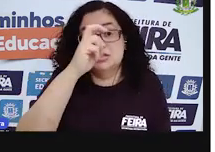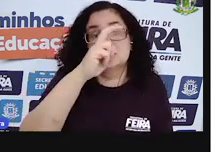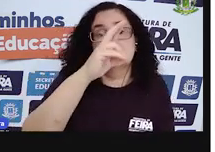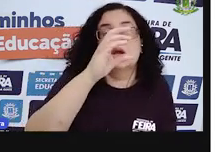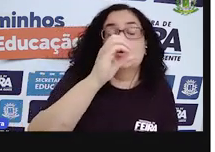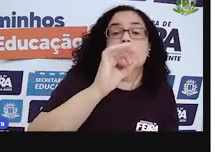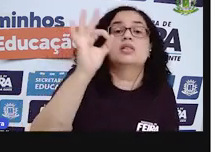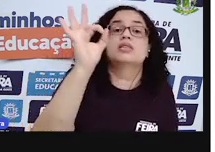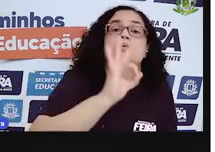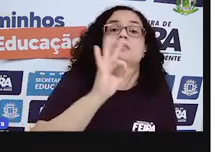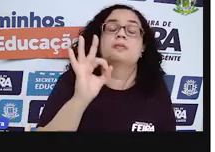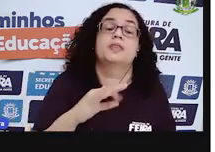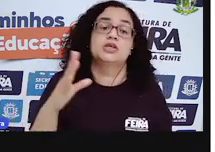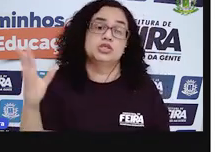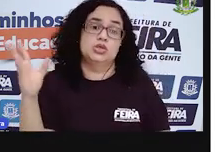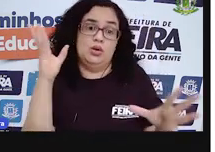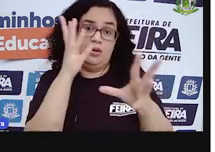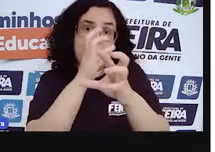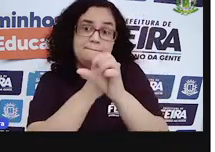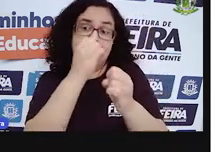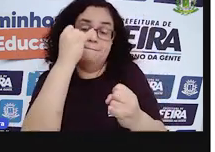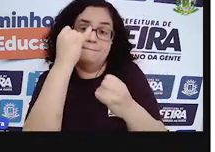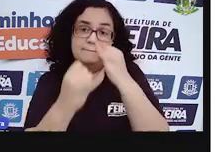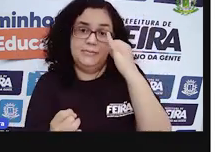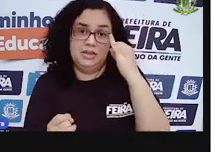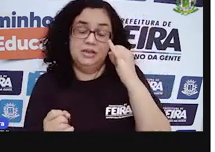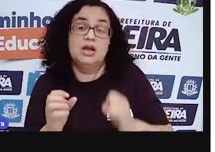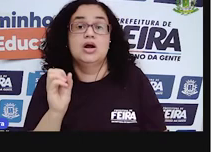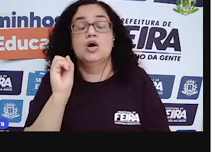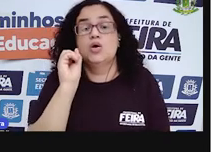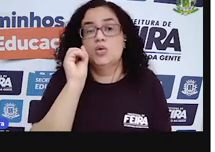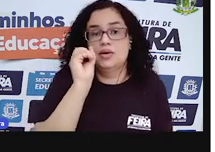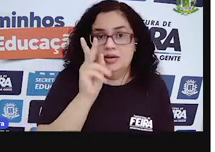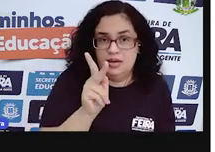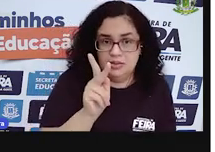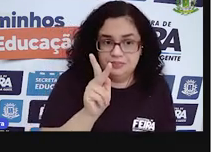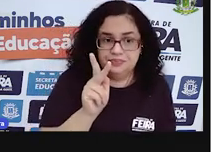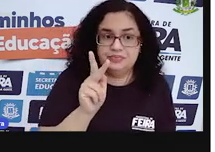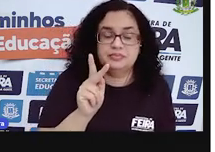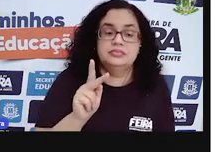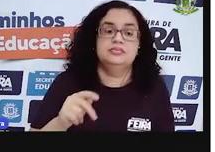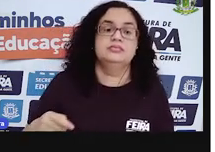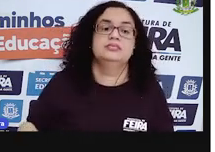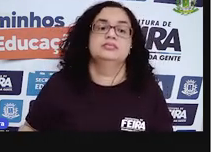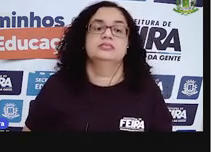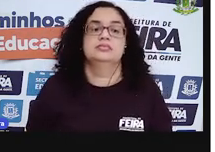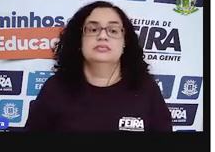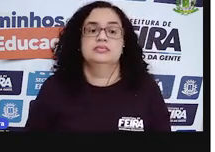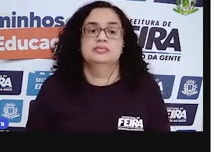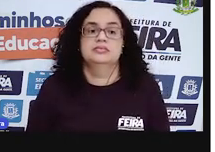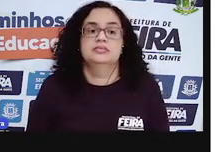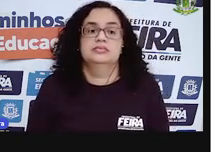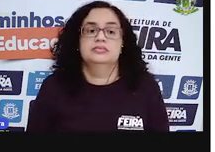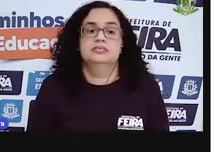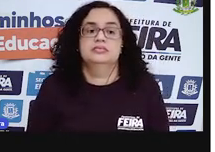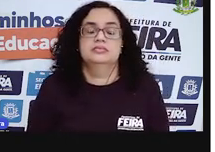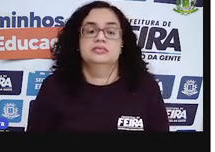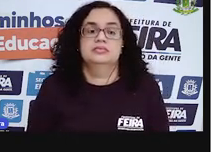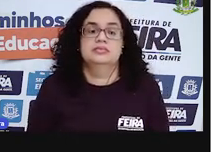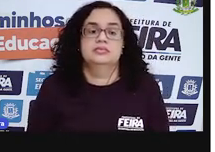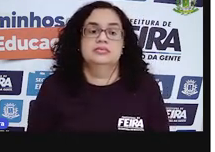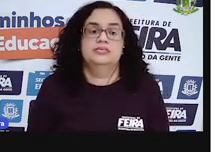cinquenta por cento de alguma coisa é só calcular metade dessa coisa tá bom bacana show de bola